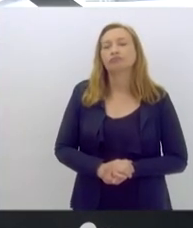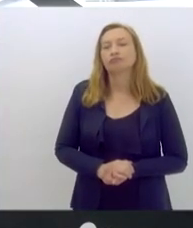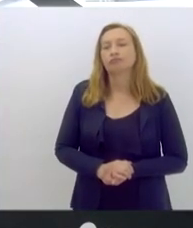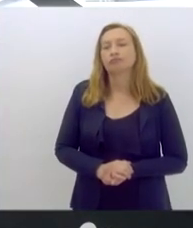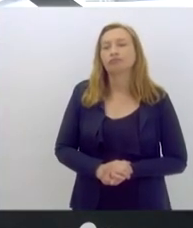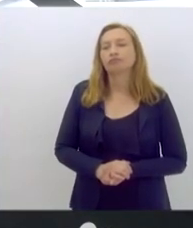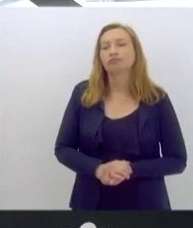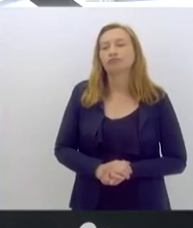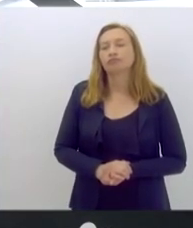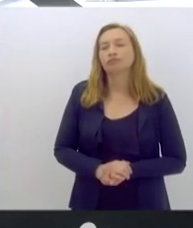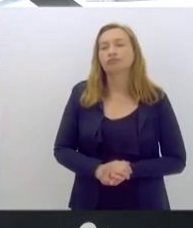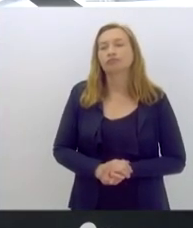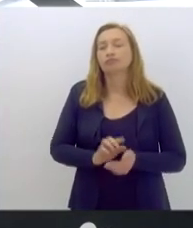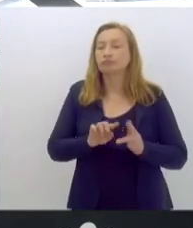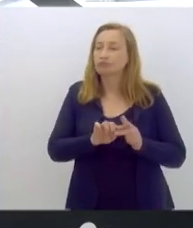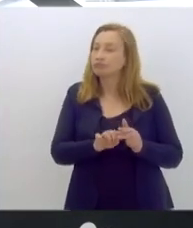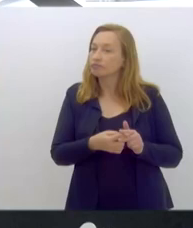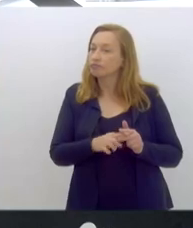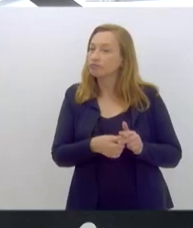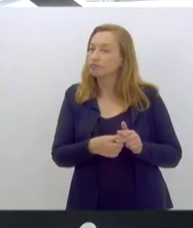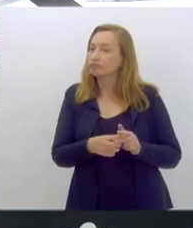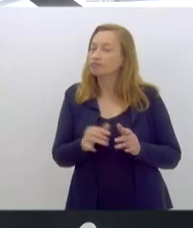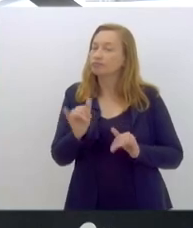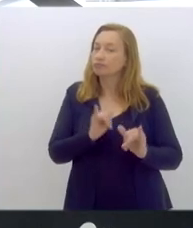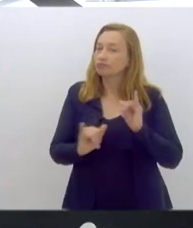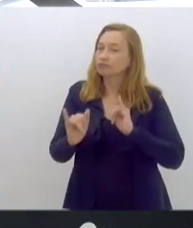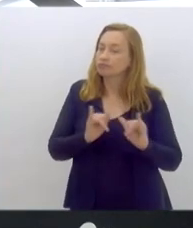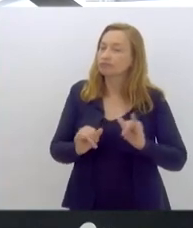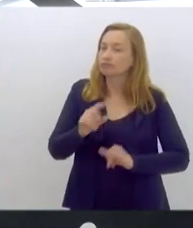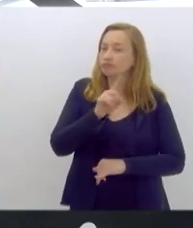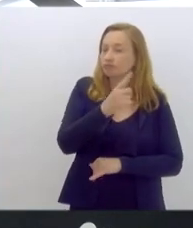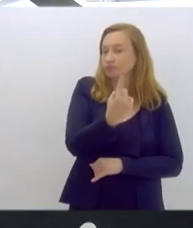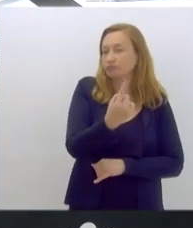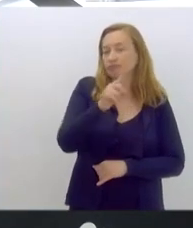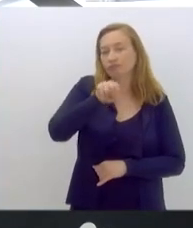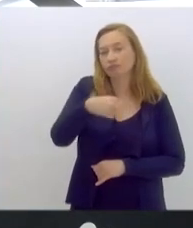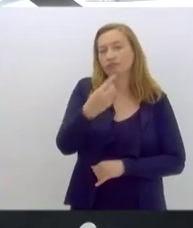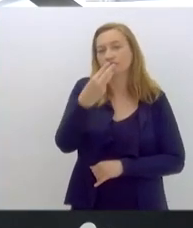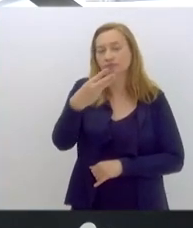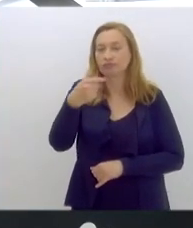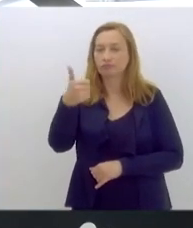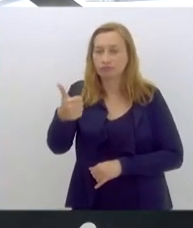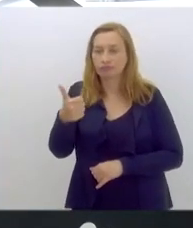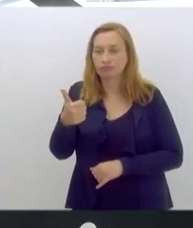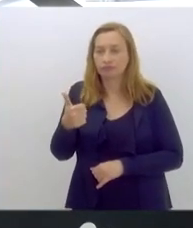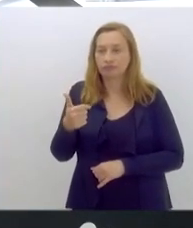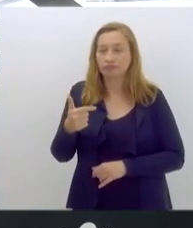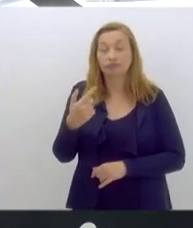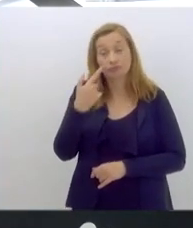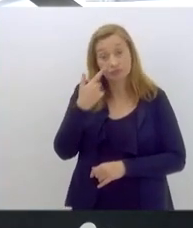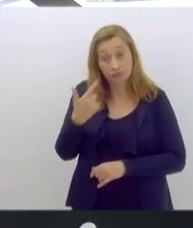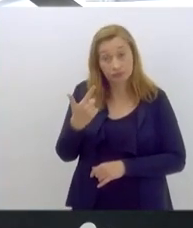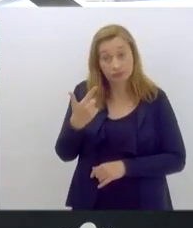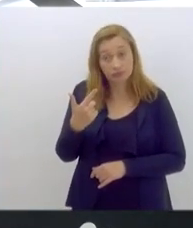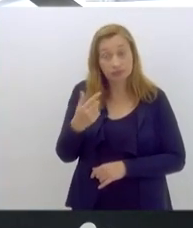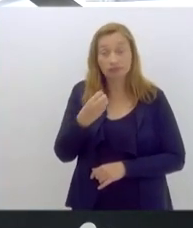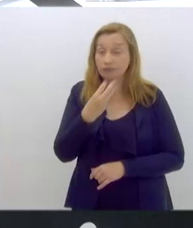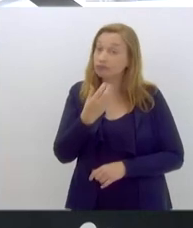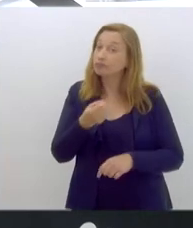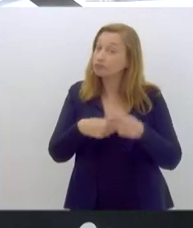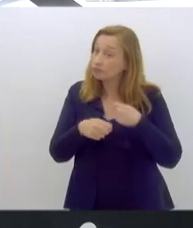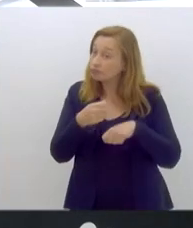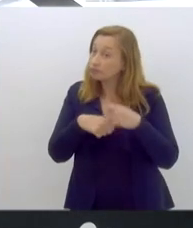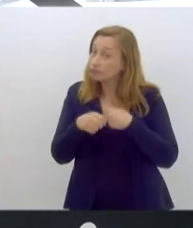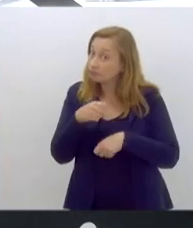atualizar esse valor de um e 32 para tempos presentes para ver se esse aí tá sendo um bom negócio